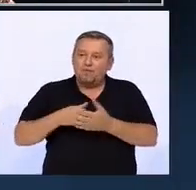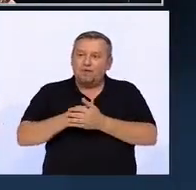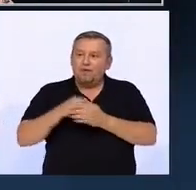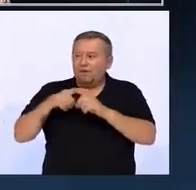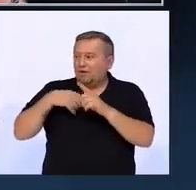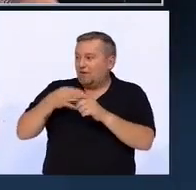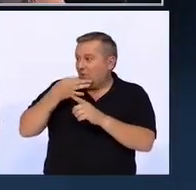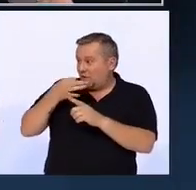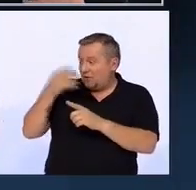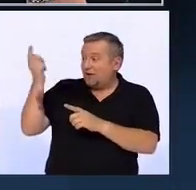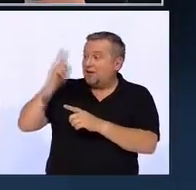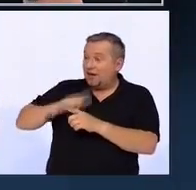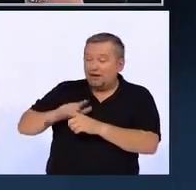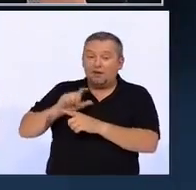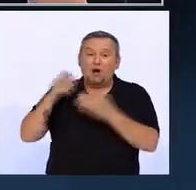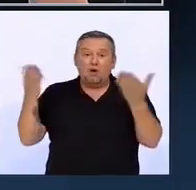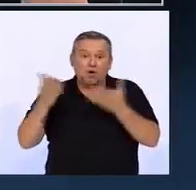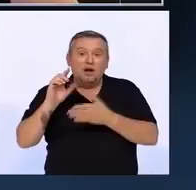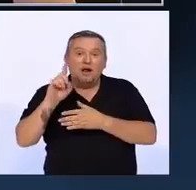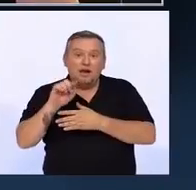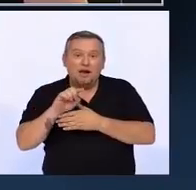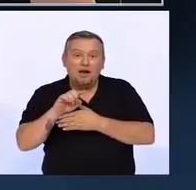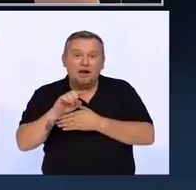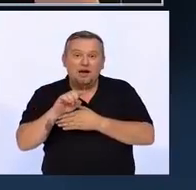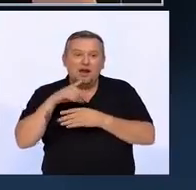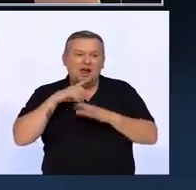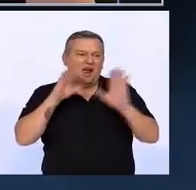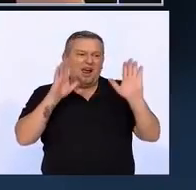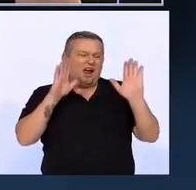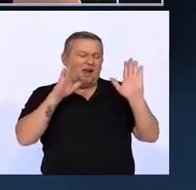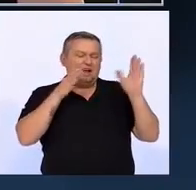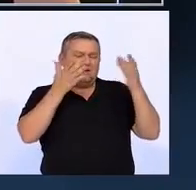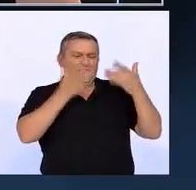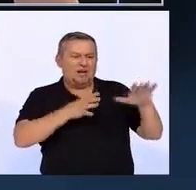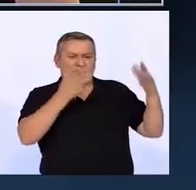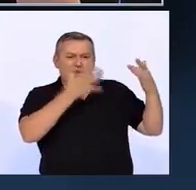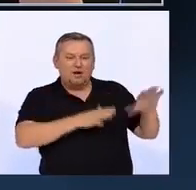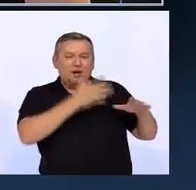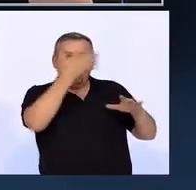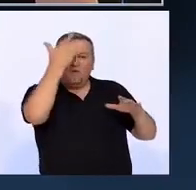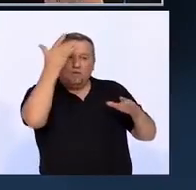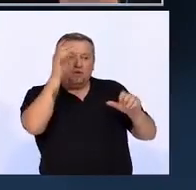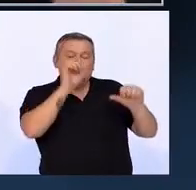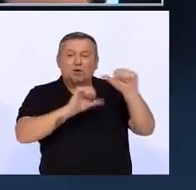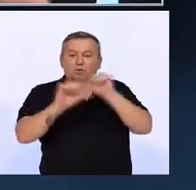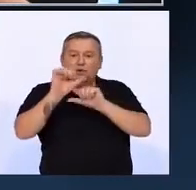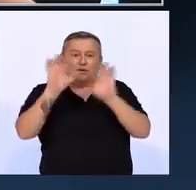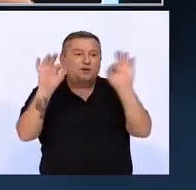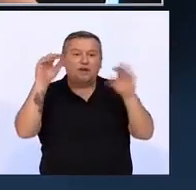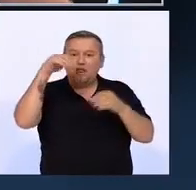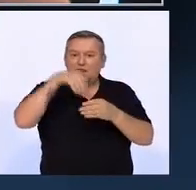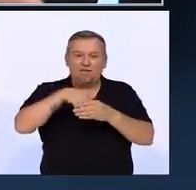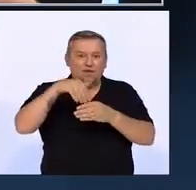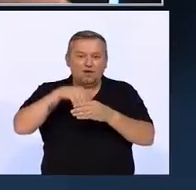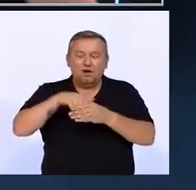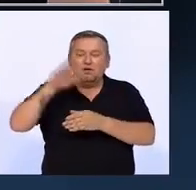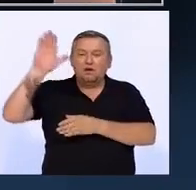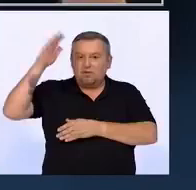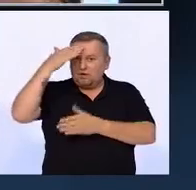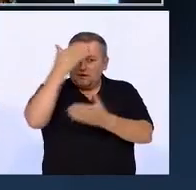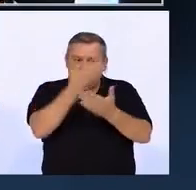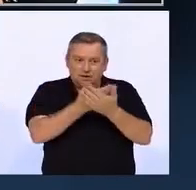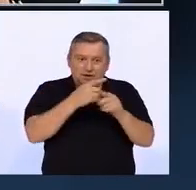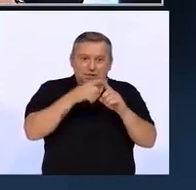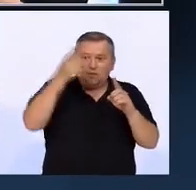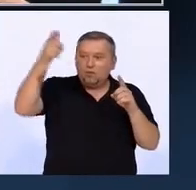está ganhando agora é a rejeição é que está fazendo as pessoas escolherem. Ninguém está votando em candidatos que acredita, mas